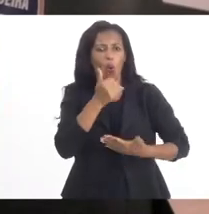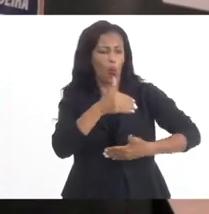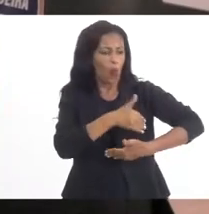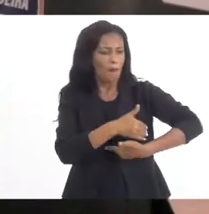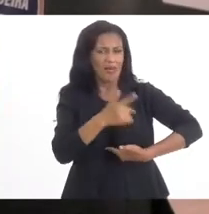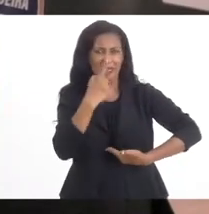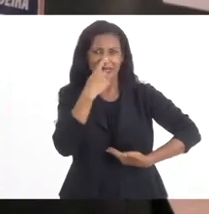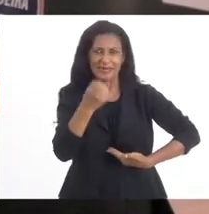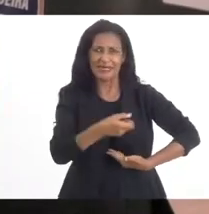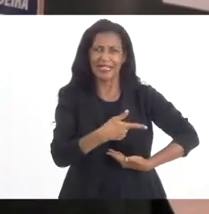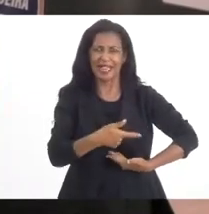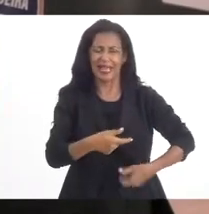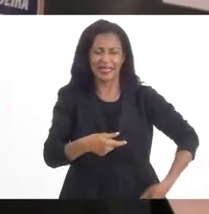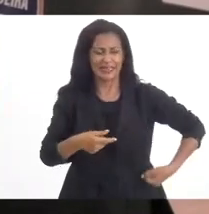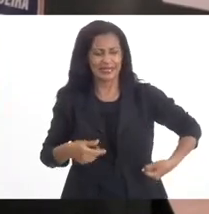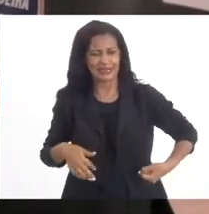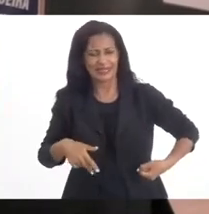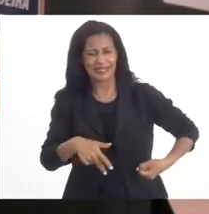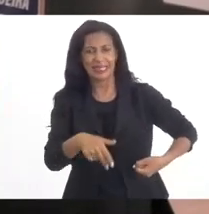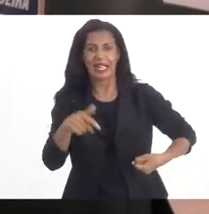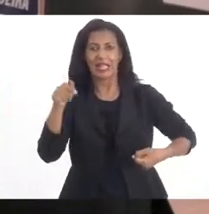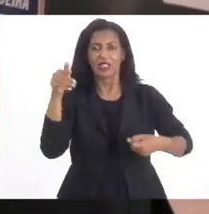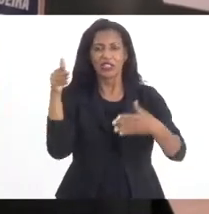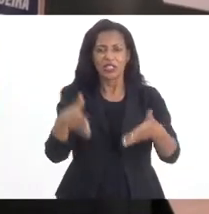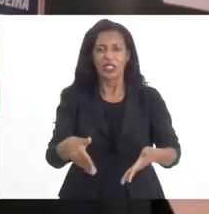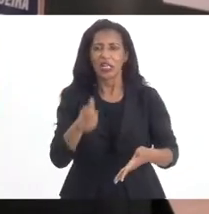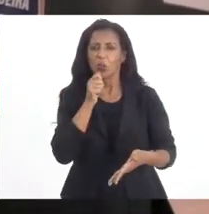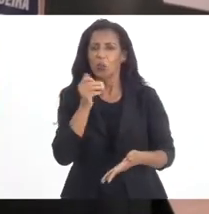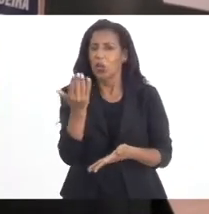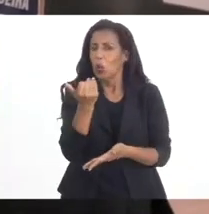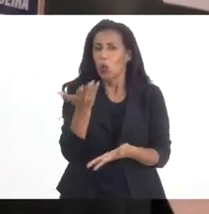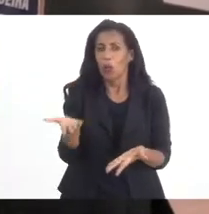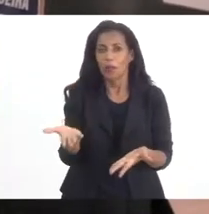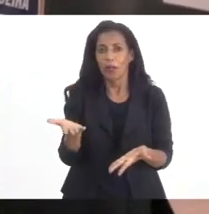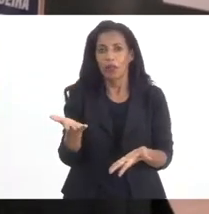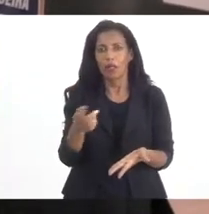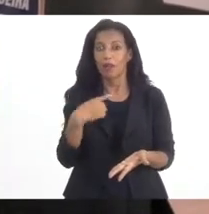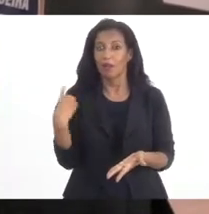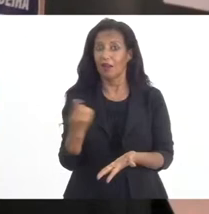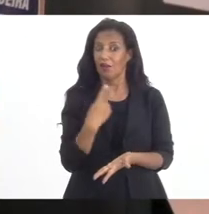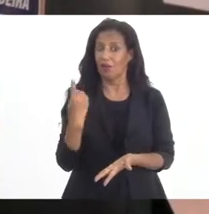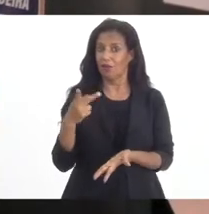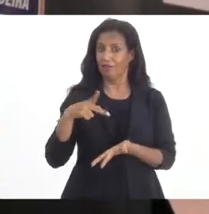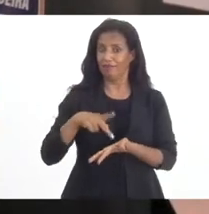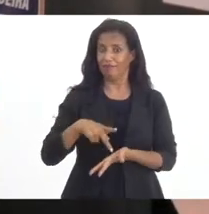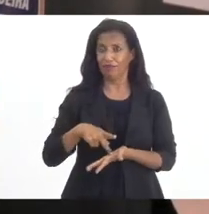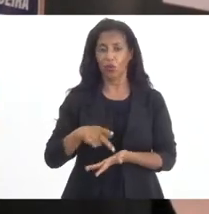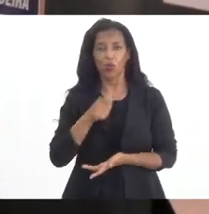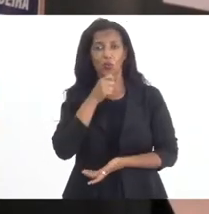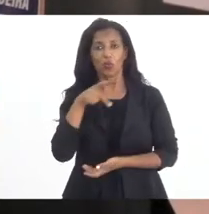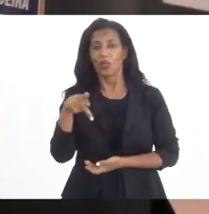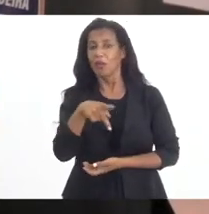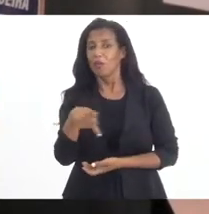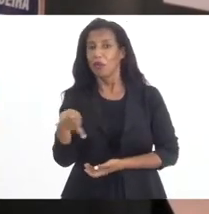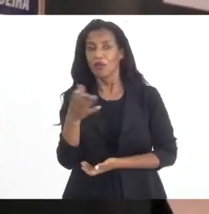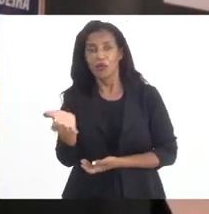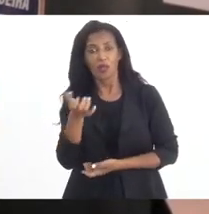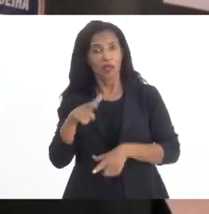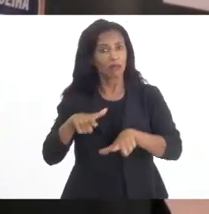tem dinheiro para comprar comida, não tem bandejão. Essa é a nossa realidade. Não tem professor querendo